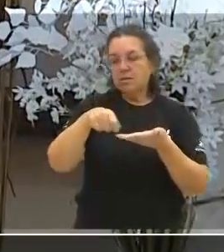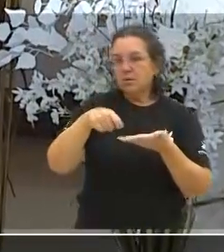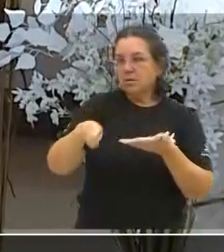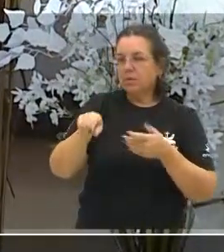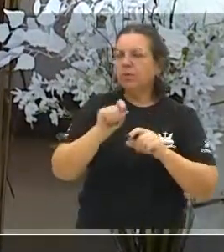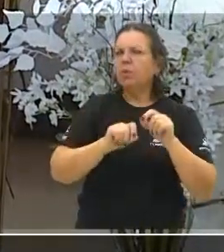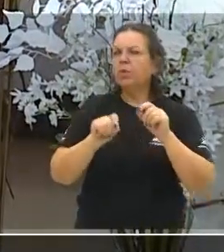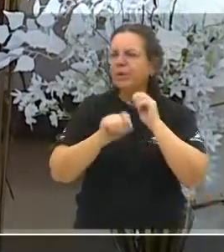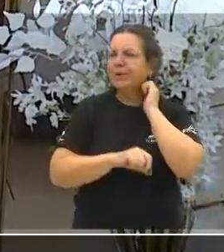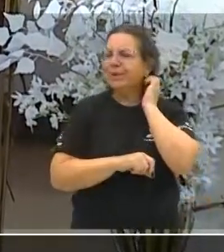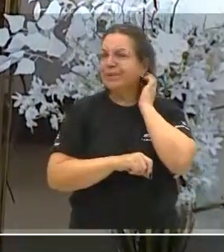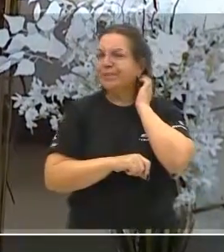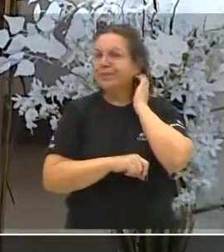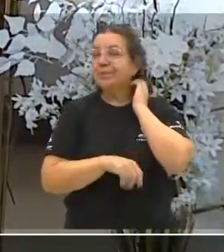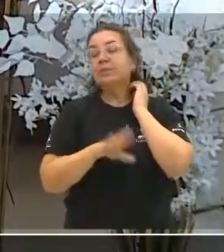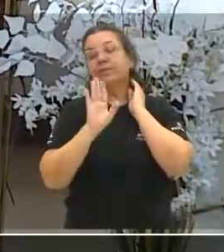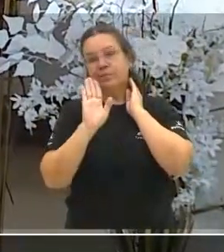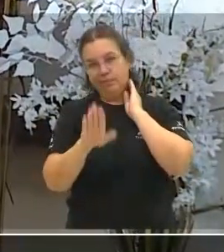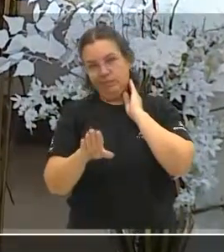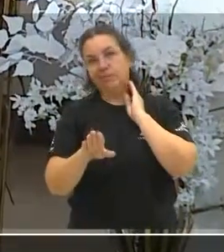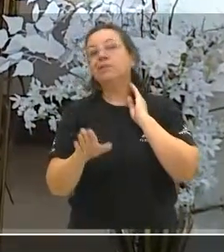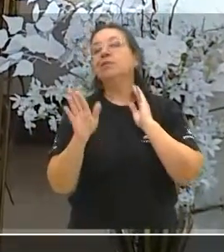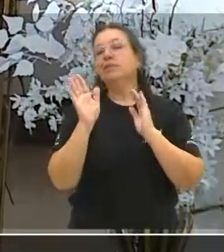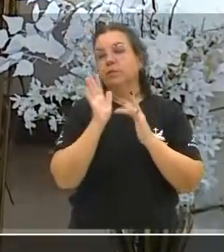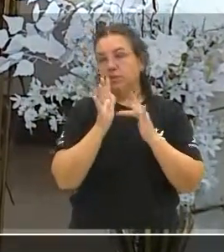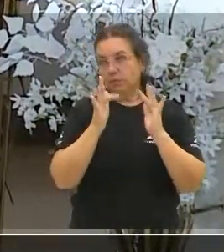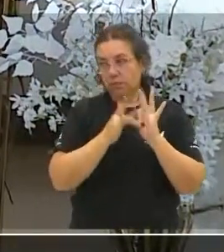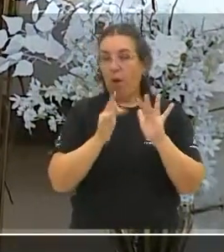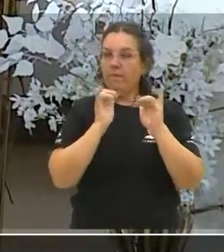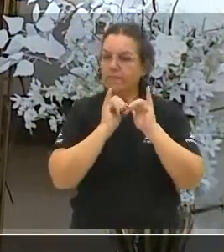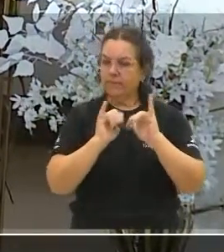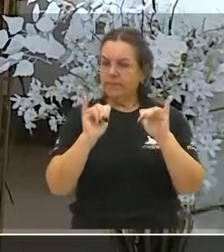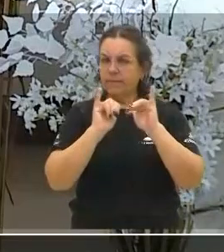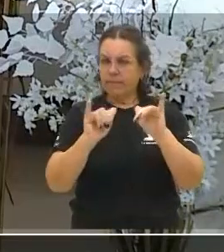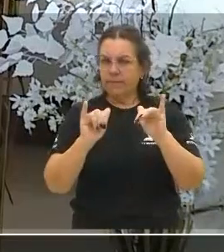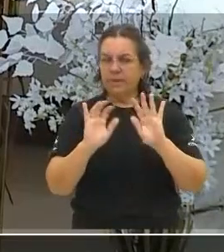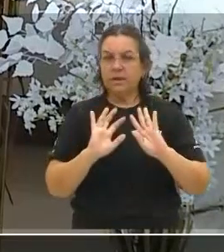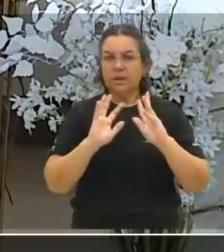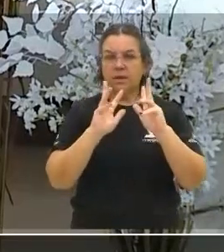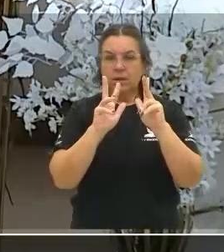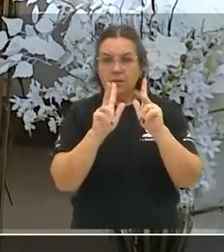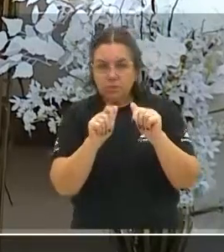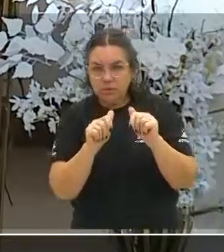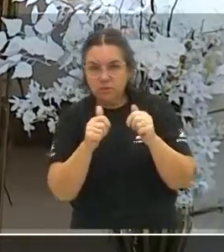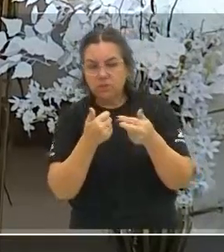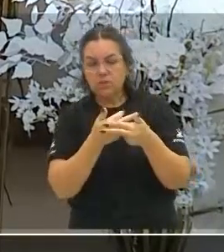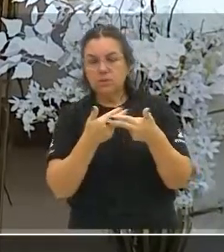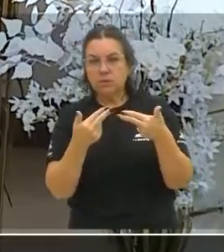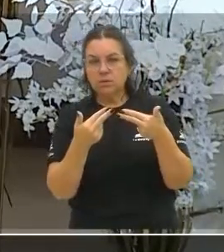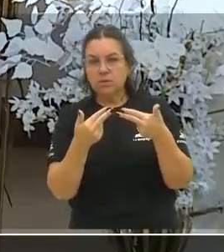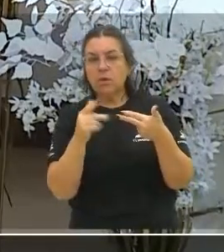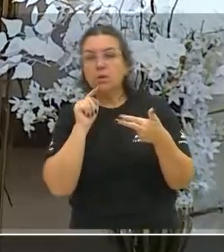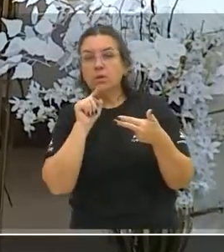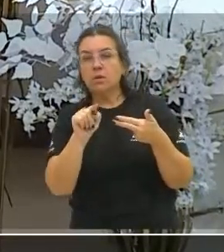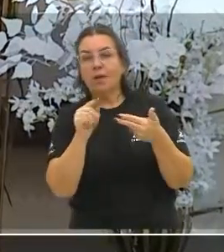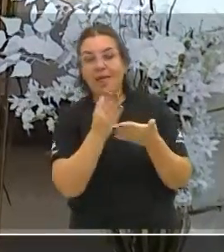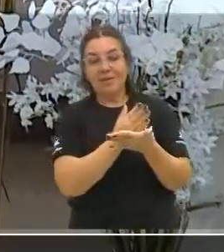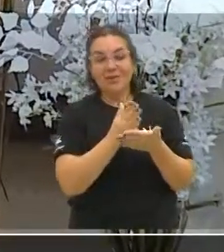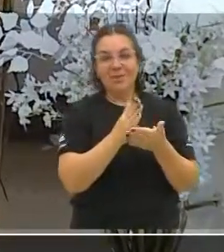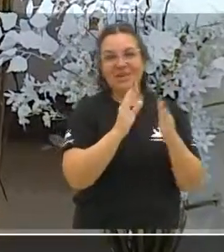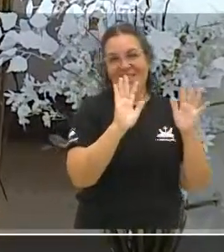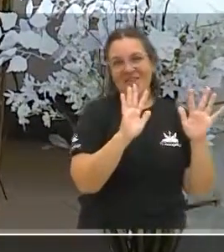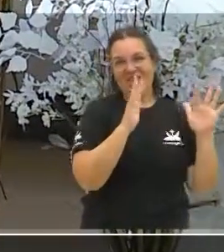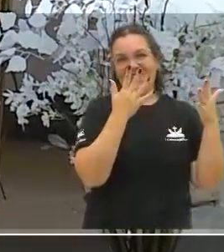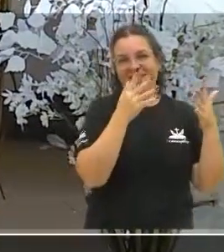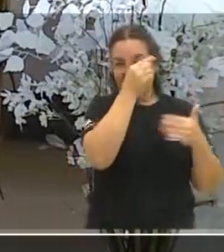uma afirmação de nosso Senhor, que tudo a ver tem como abertura dessa